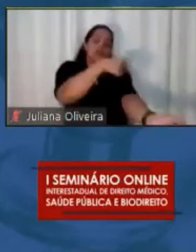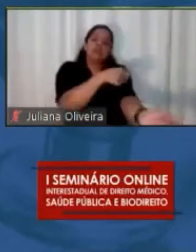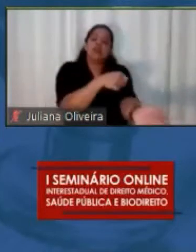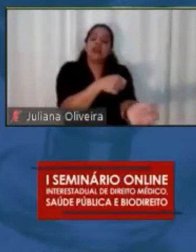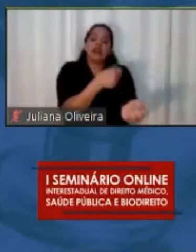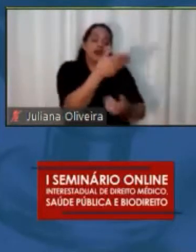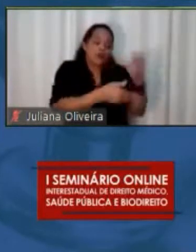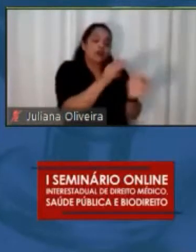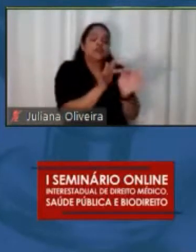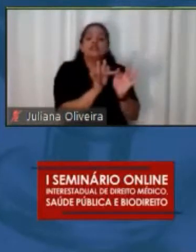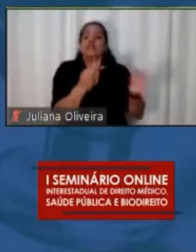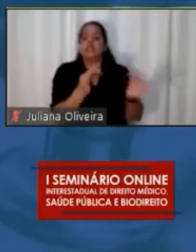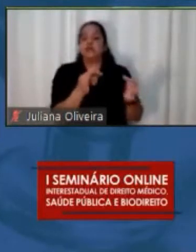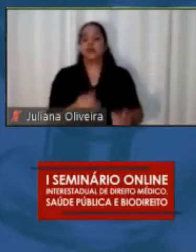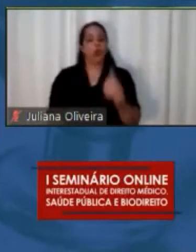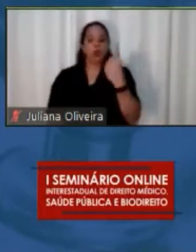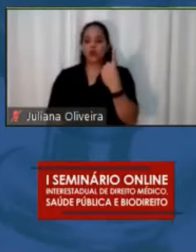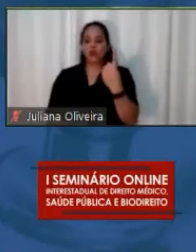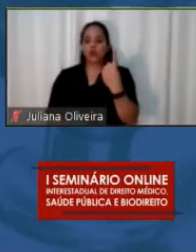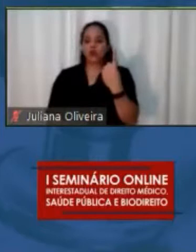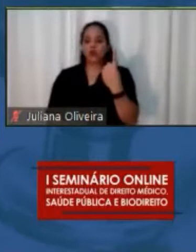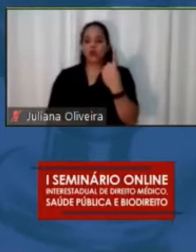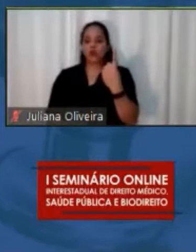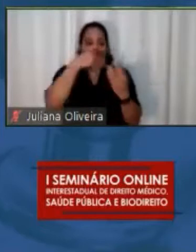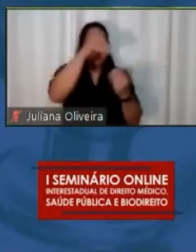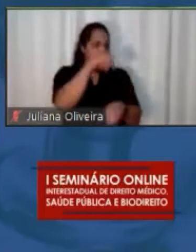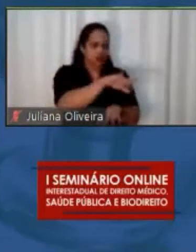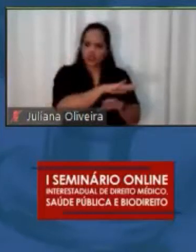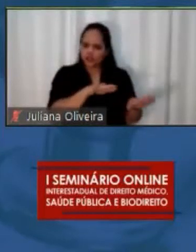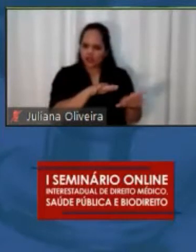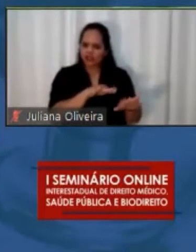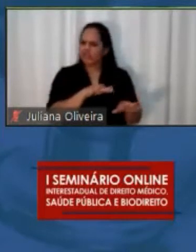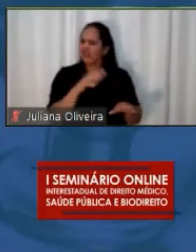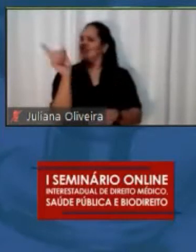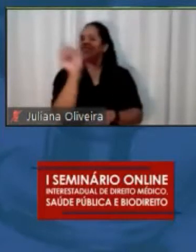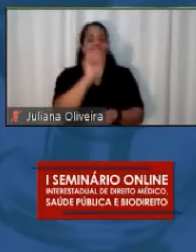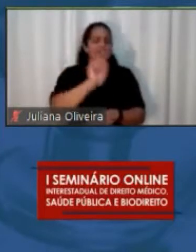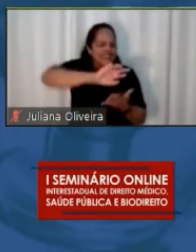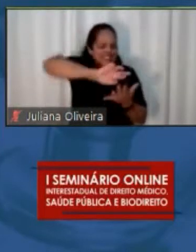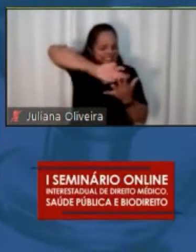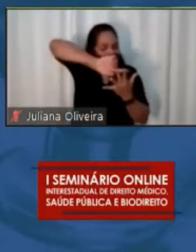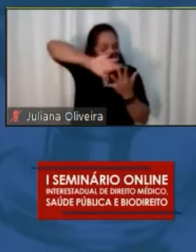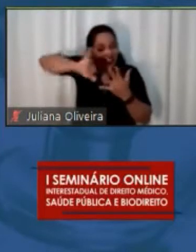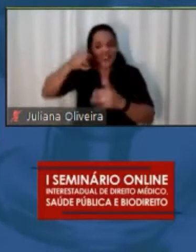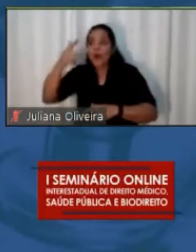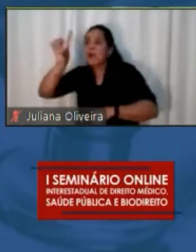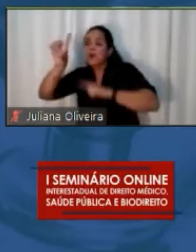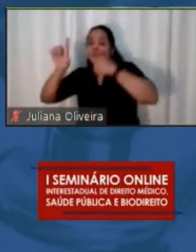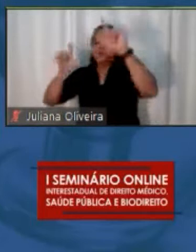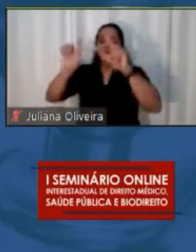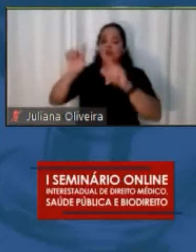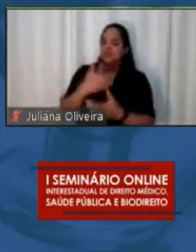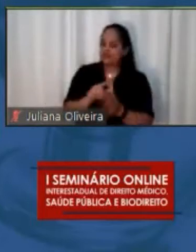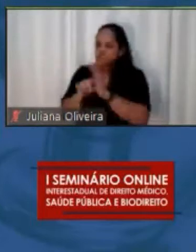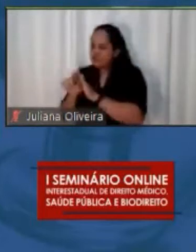único tratamento a ser feito. Existem alternativas que podem ser utilizadas, existem técnicas que podem ser utilizadas.